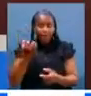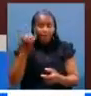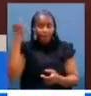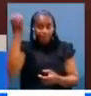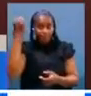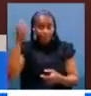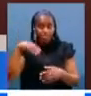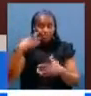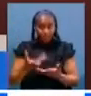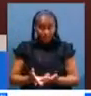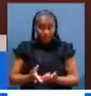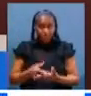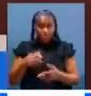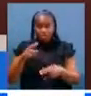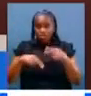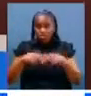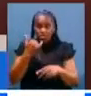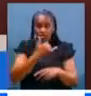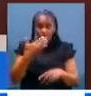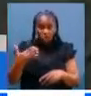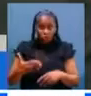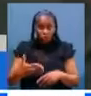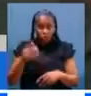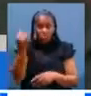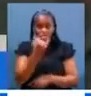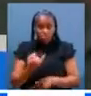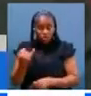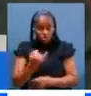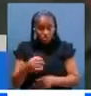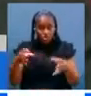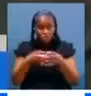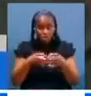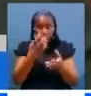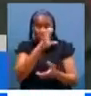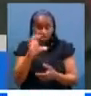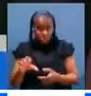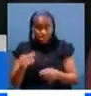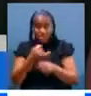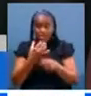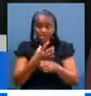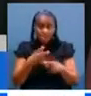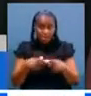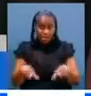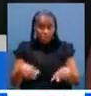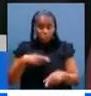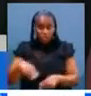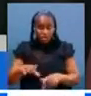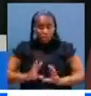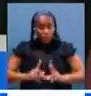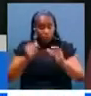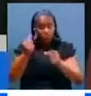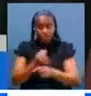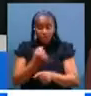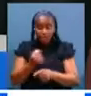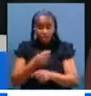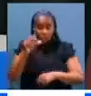Aplicações, um consórcio composto por 21 instituições da comunidade dos países de língua portuguesa que desenvolvem trabalhos científicos no domínio das